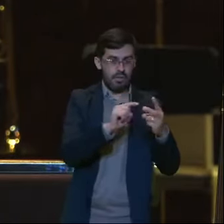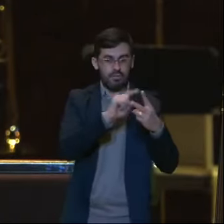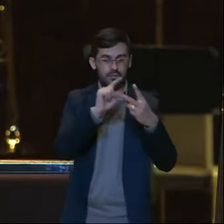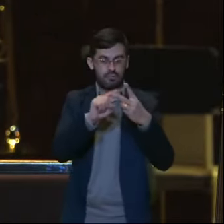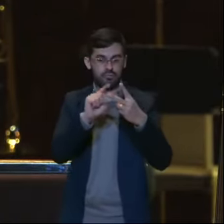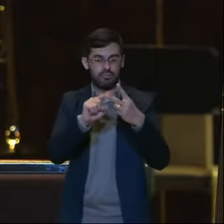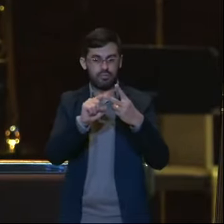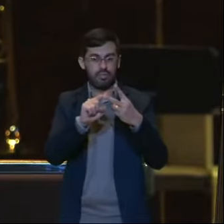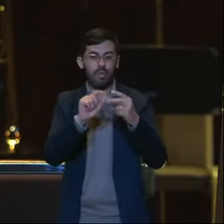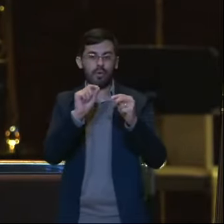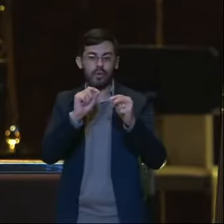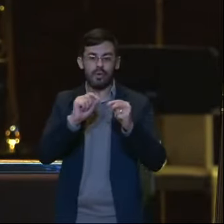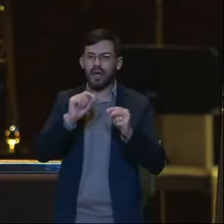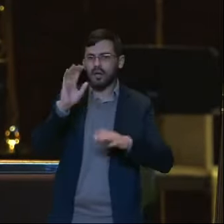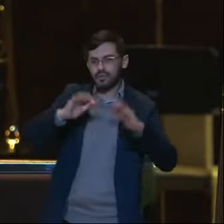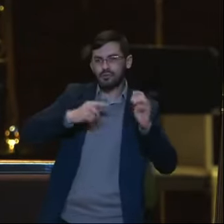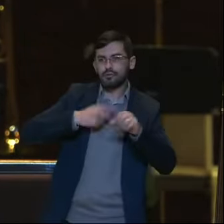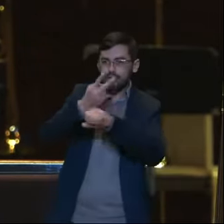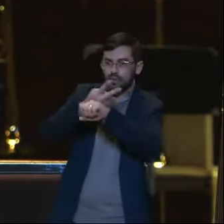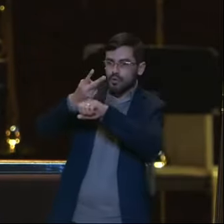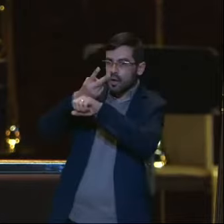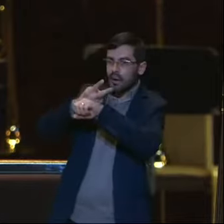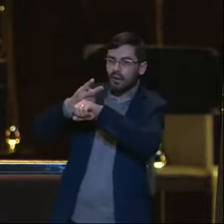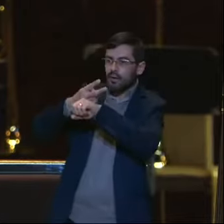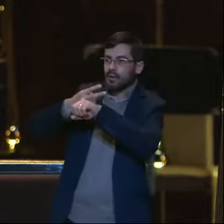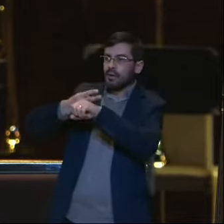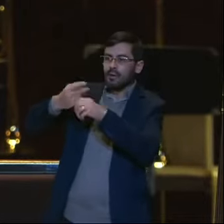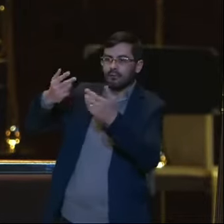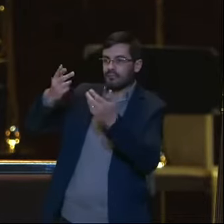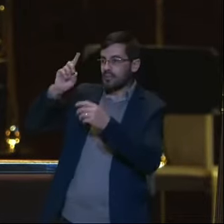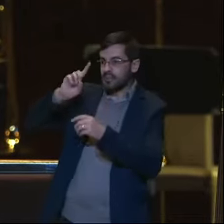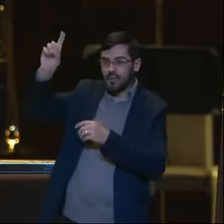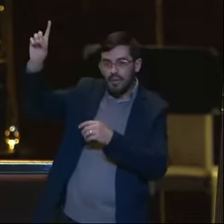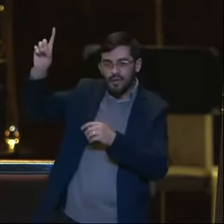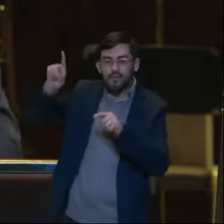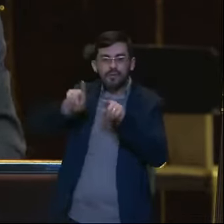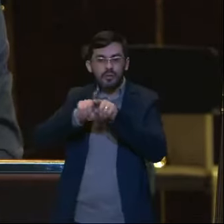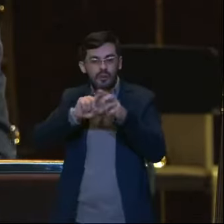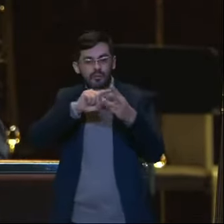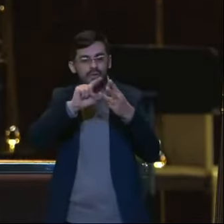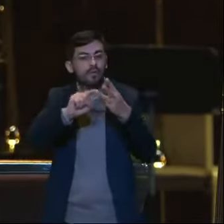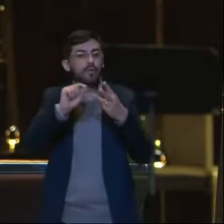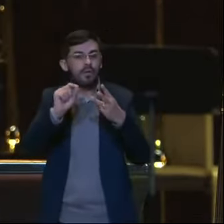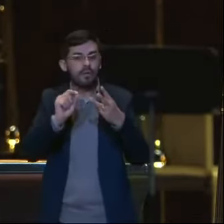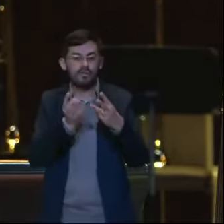por transcendência e a necessidade por conhecimento.